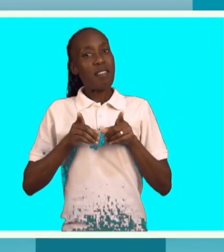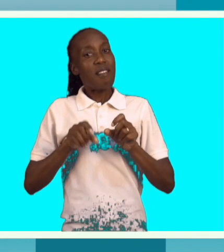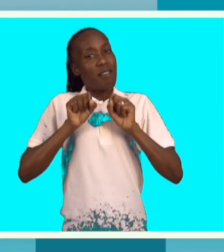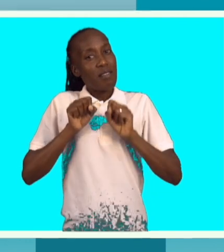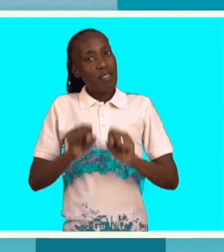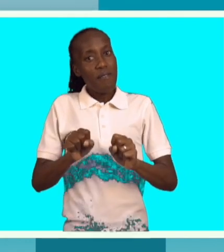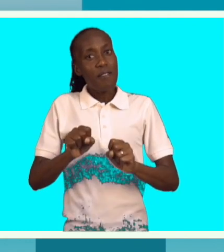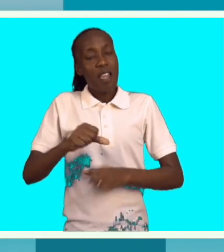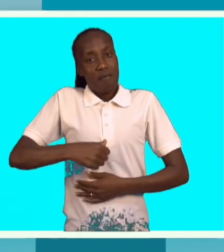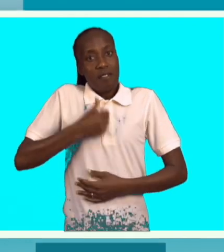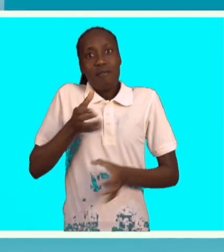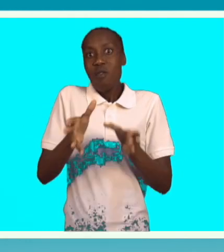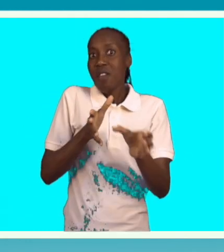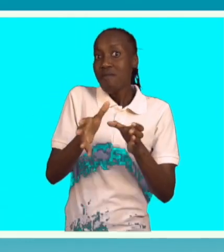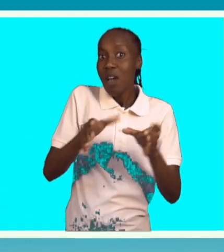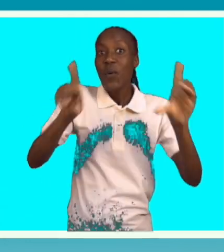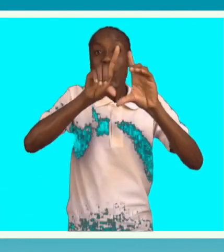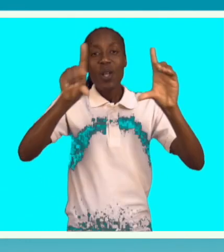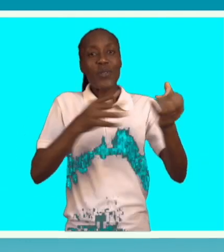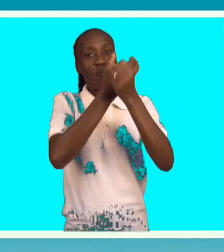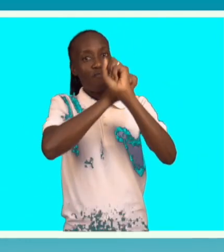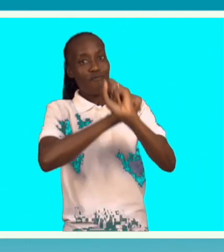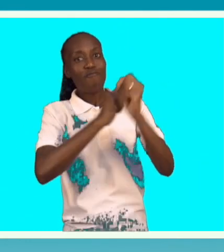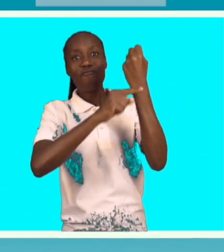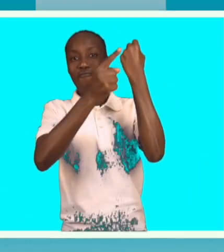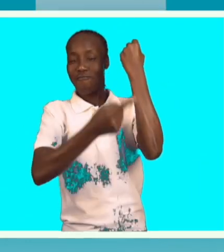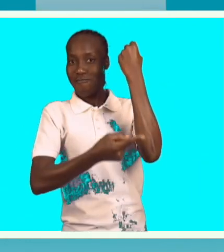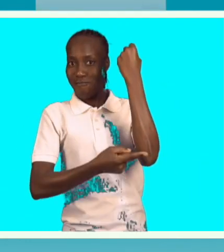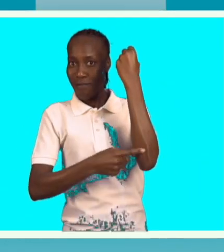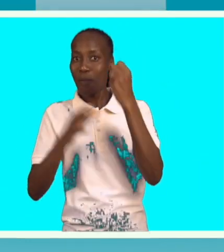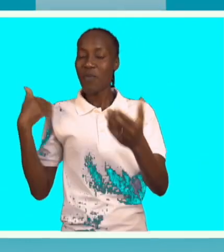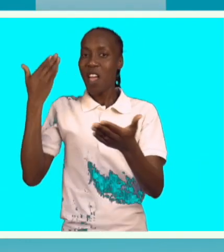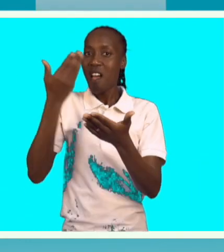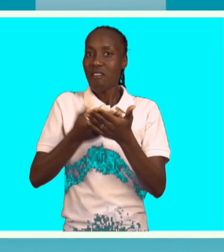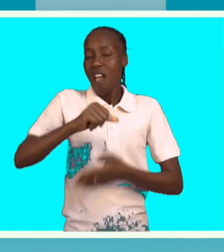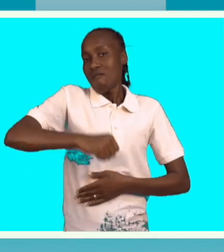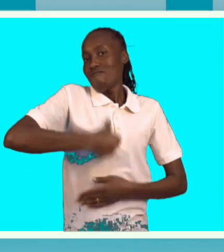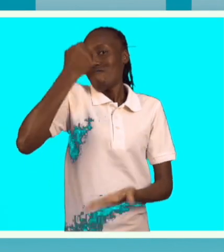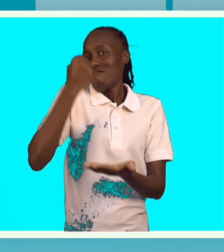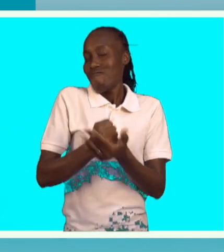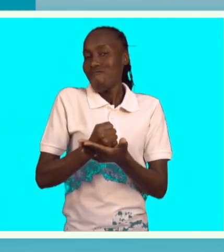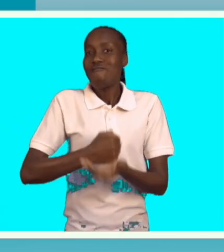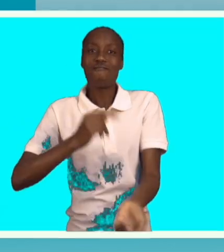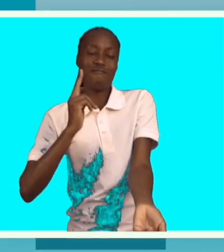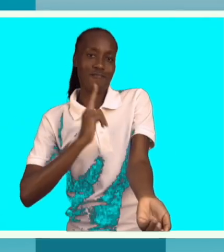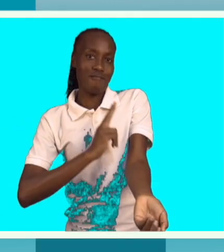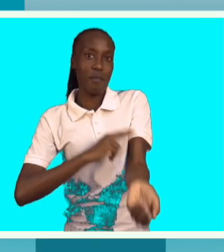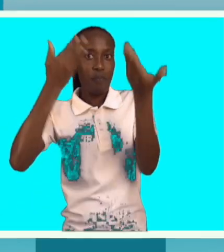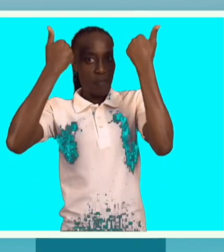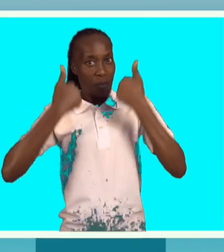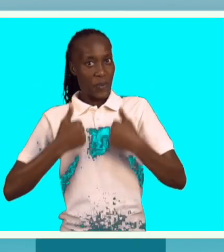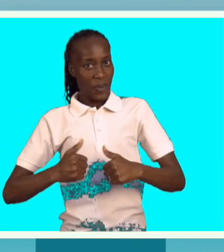que tínhamos que nos cuidar, sobre planeamento familiar. Essas todas as coisas até acabei fazendo o planeamento.